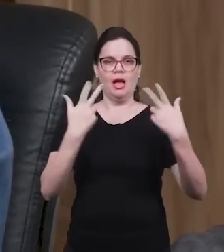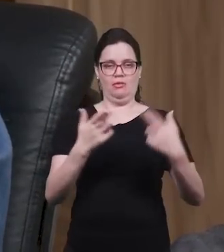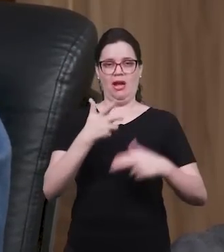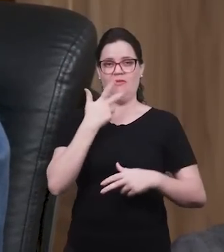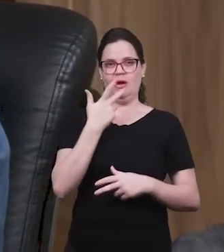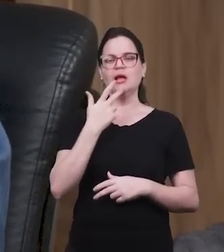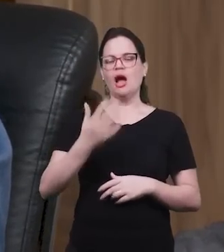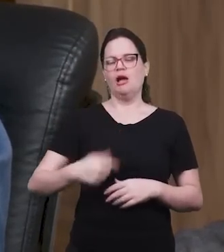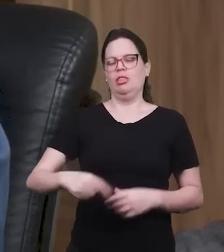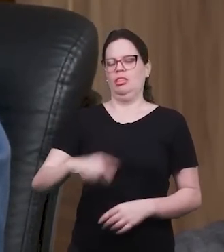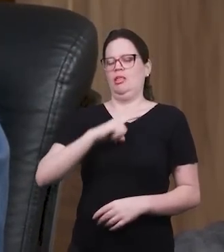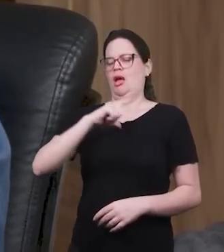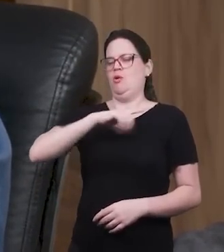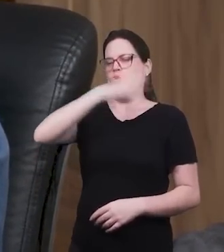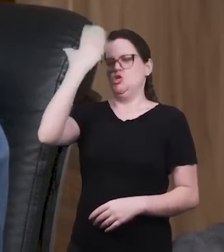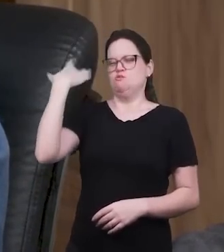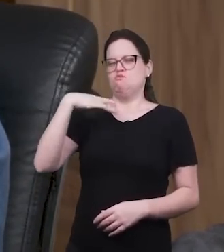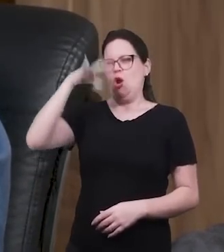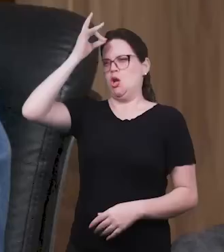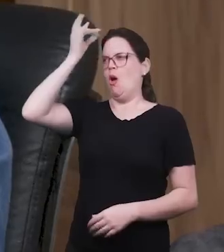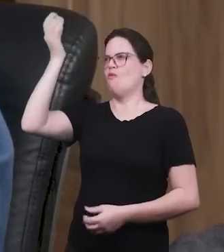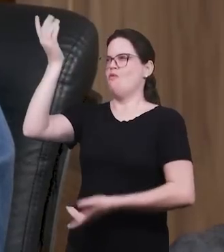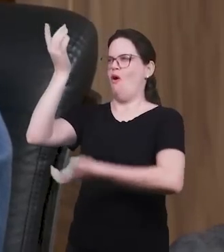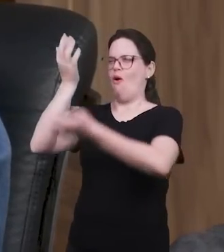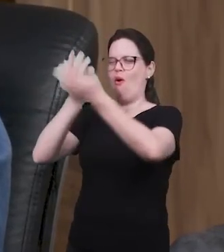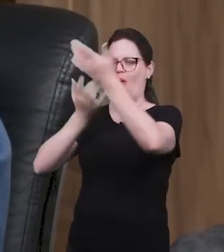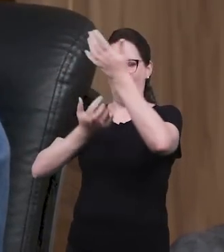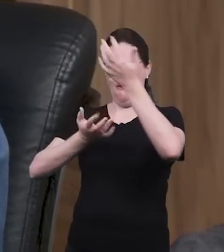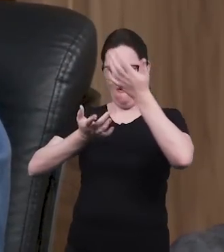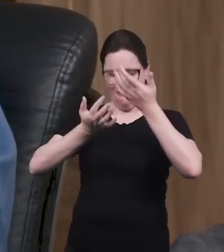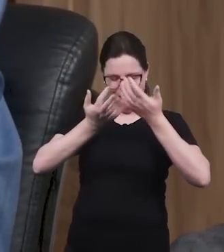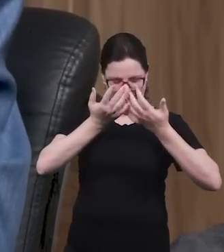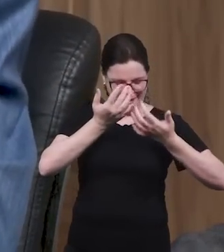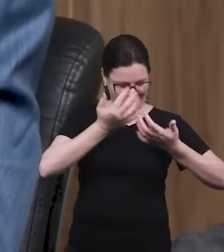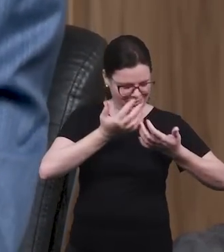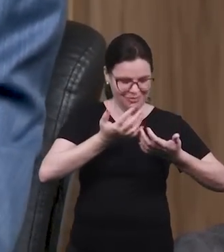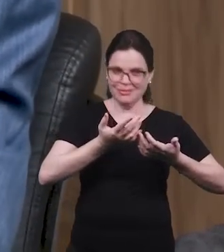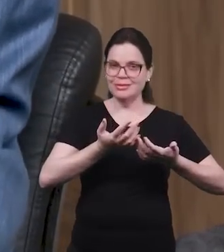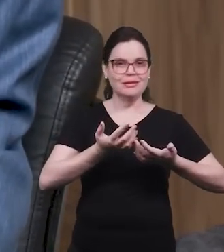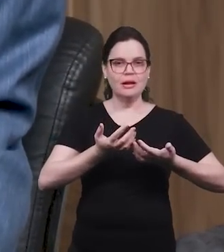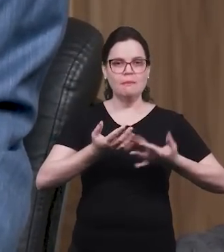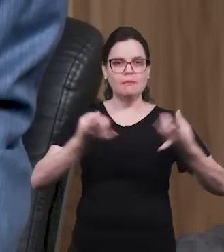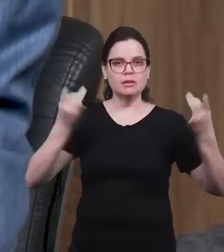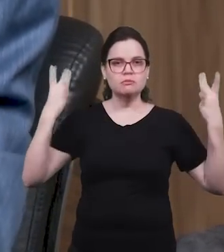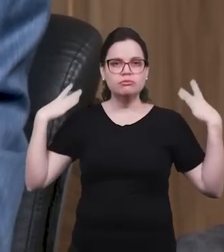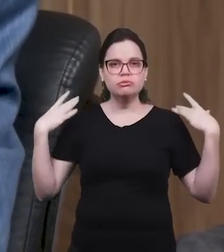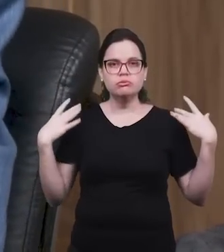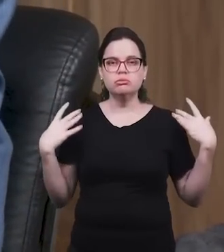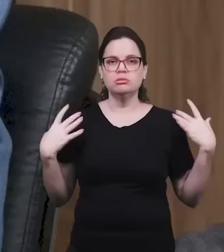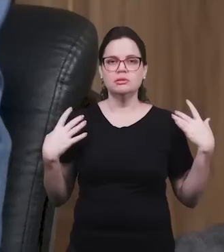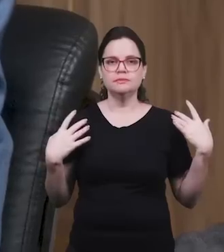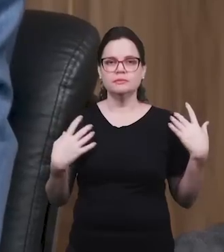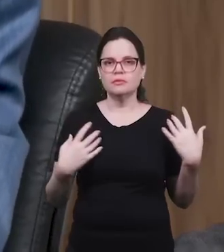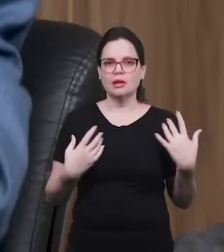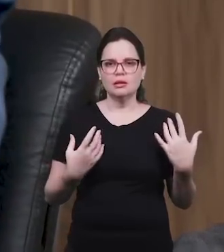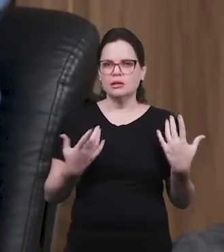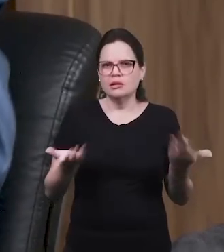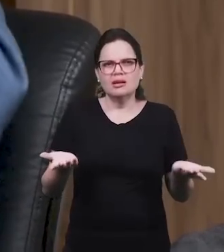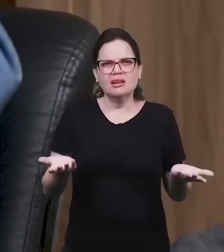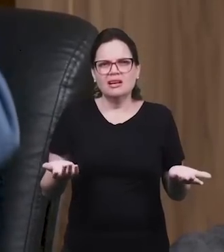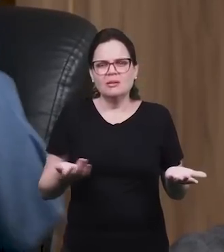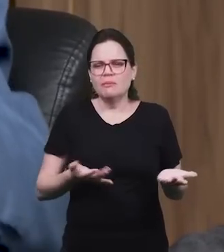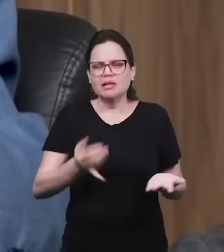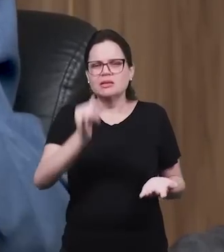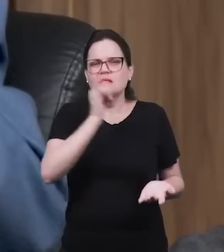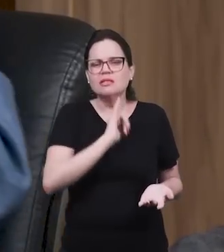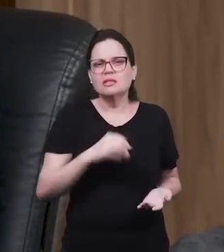a panela, para fazer a comida, ele desceu para o sofá. Ele desceu para a sala de espera. Então todo mundo,